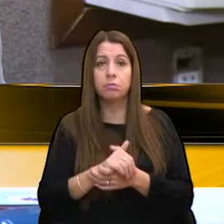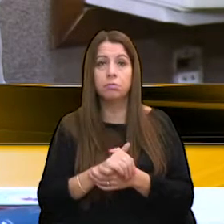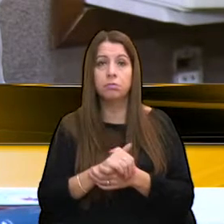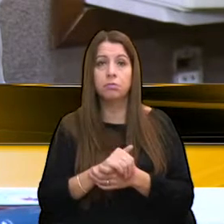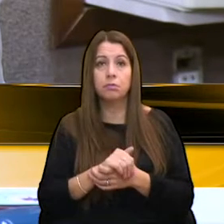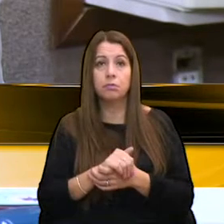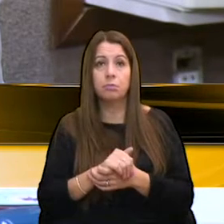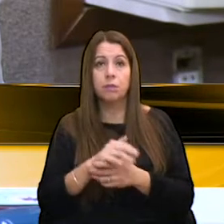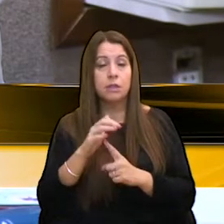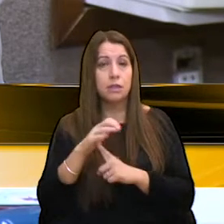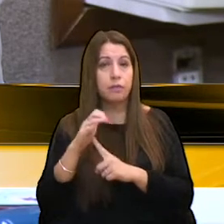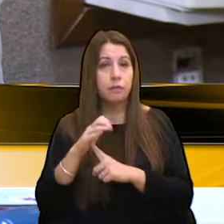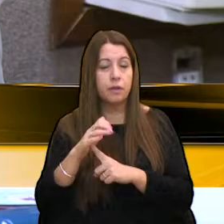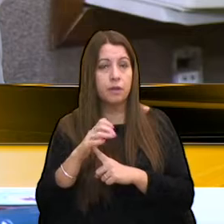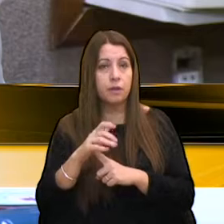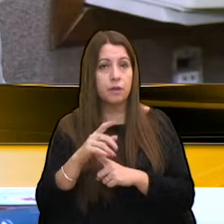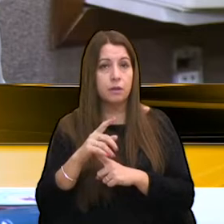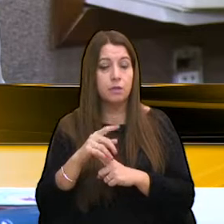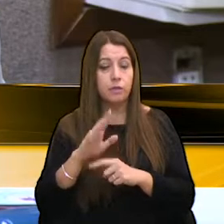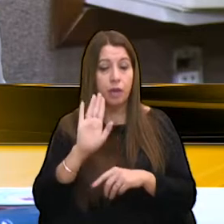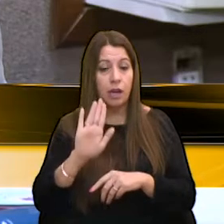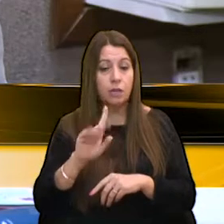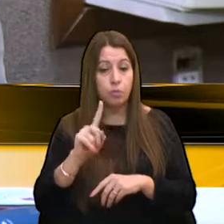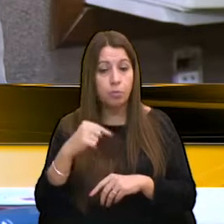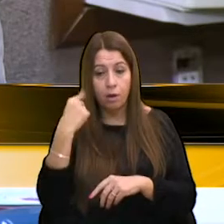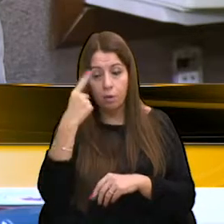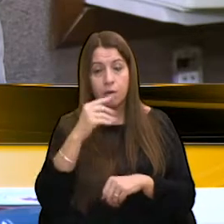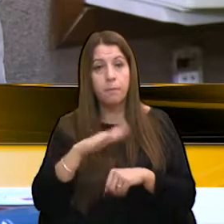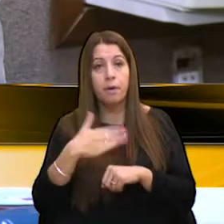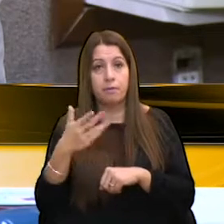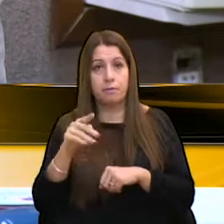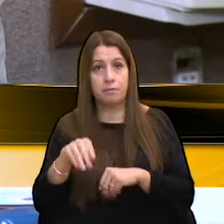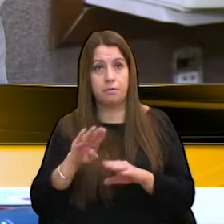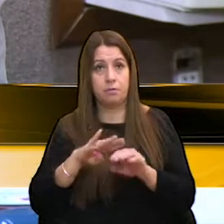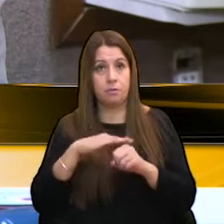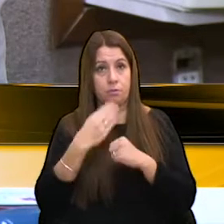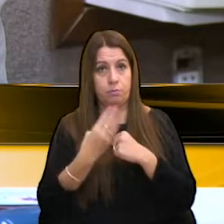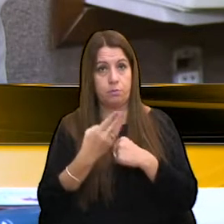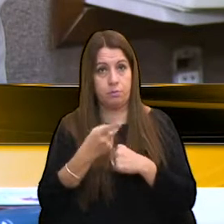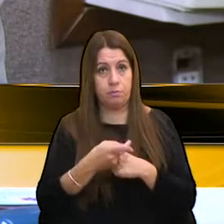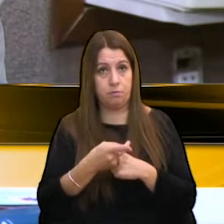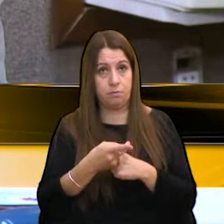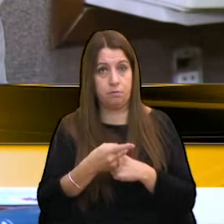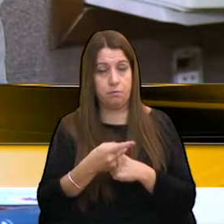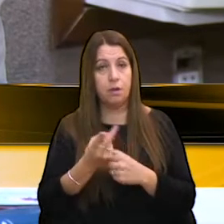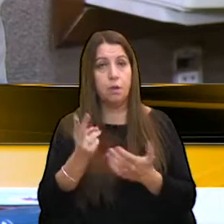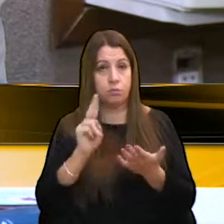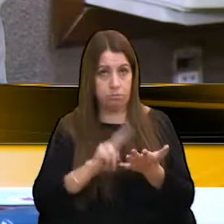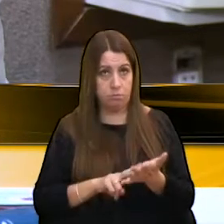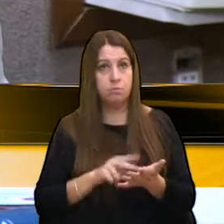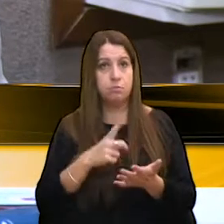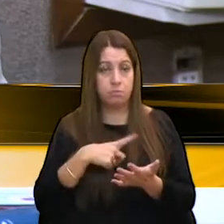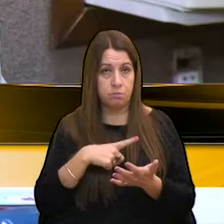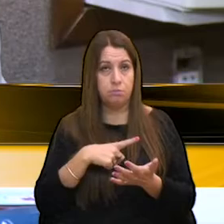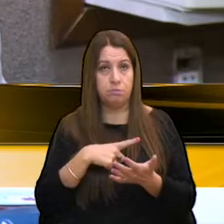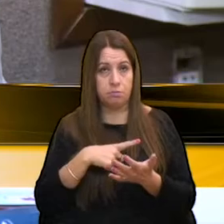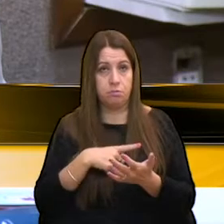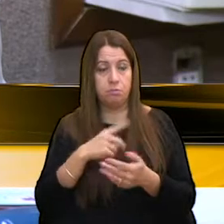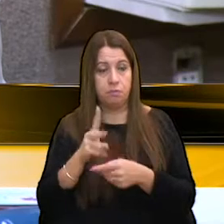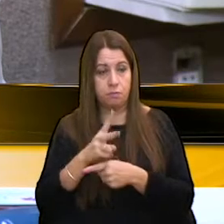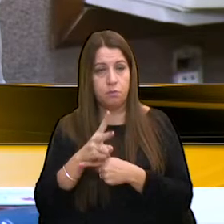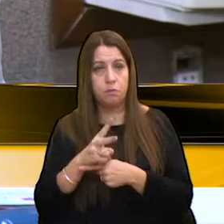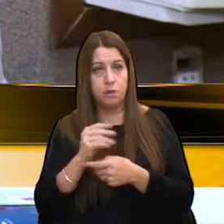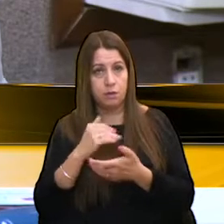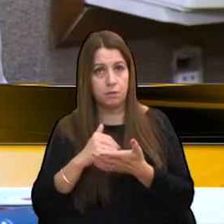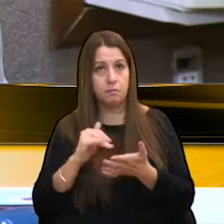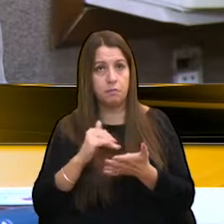me procurado para que essa feira ficasse uma hora a mais no bairro, né? Então, né, eu assumo, né, que eu mesmo procurei